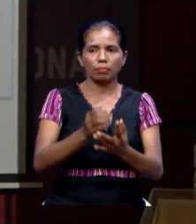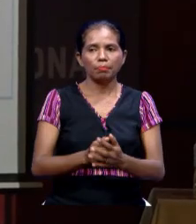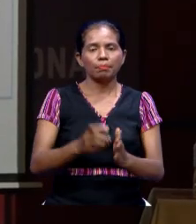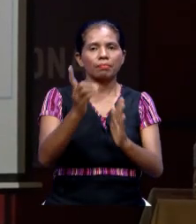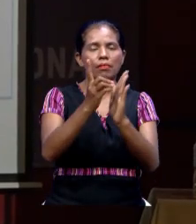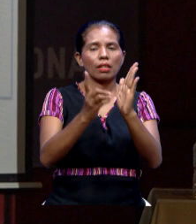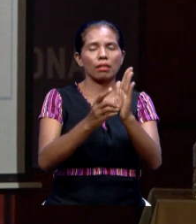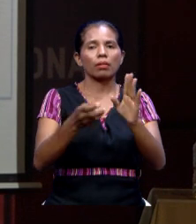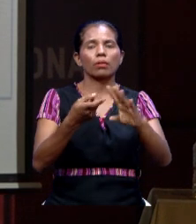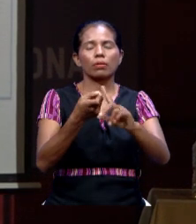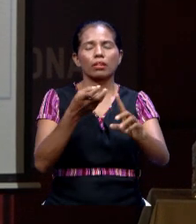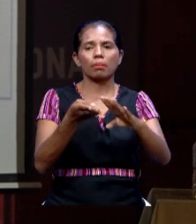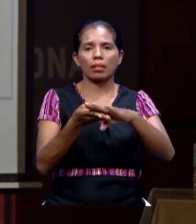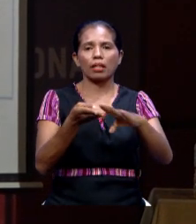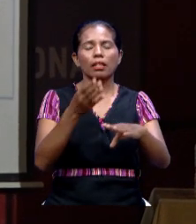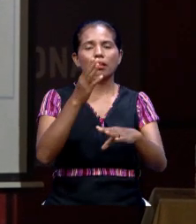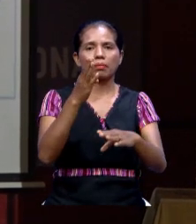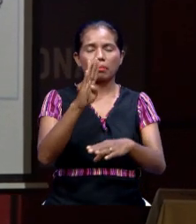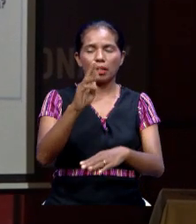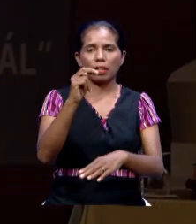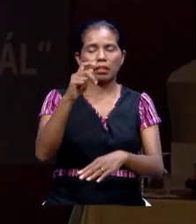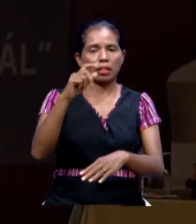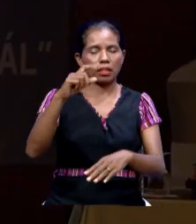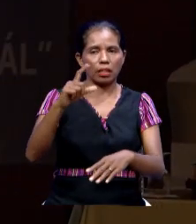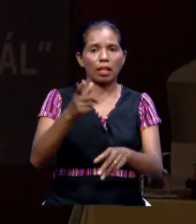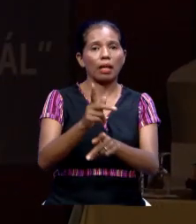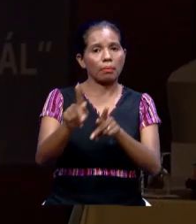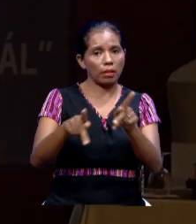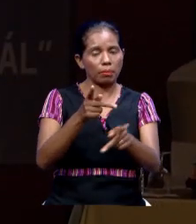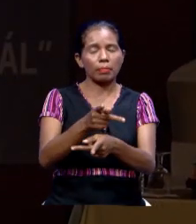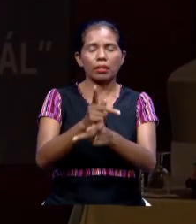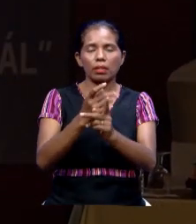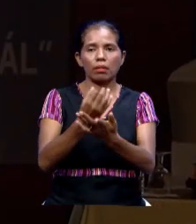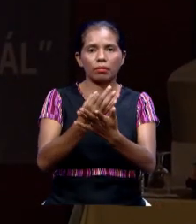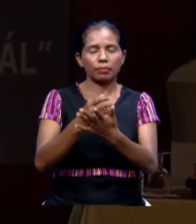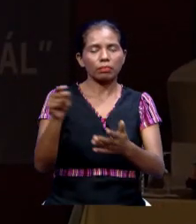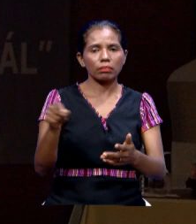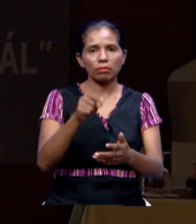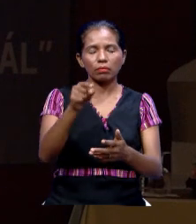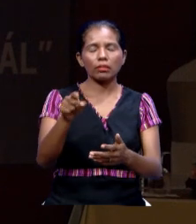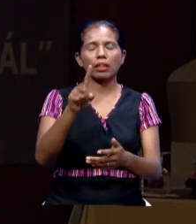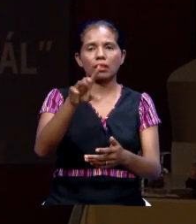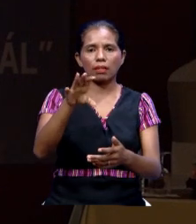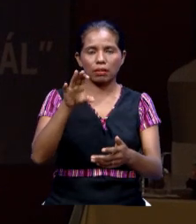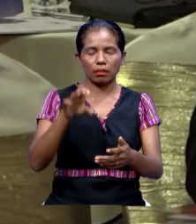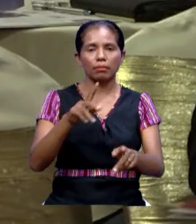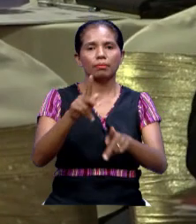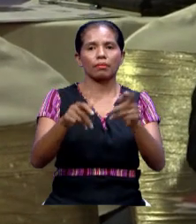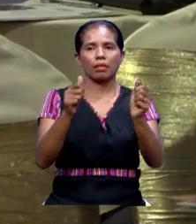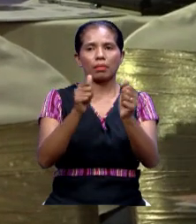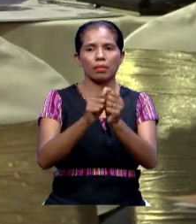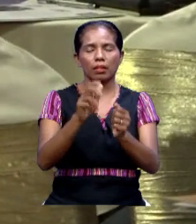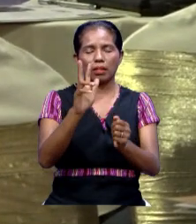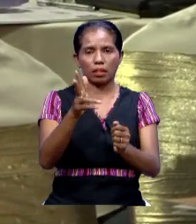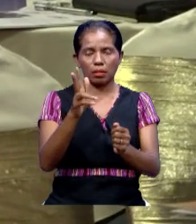susi BNCTL hatudu ema sira nebe kreditu osan iha banko ho persentu atus ida no kliente ha mutu krihun tol